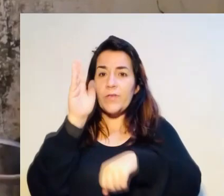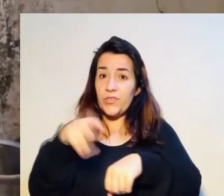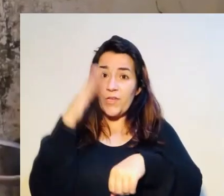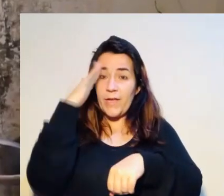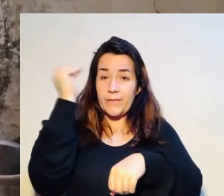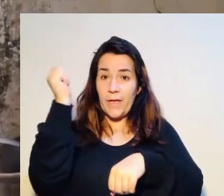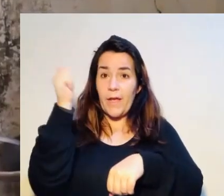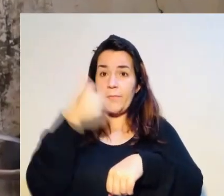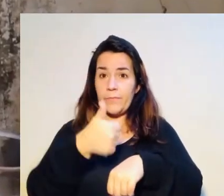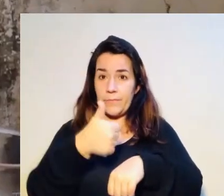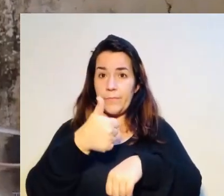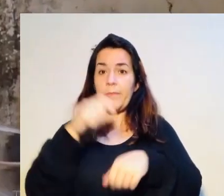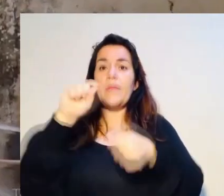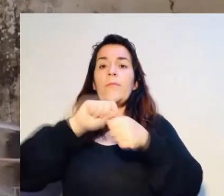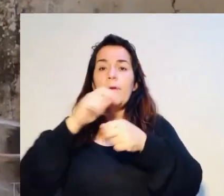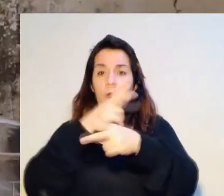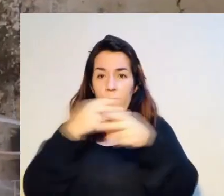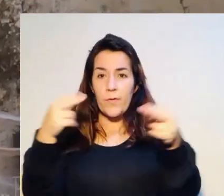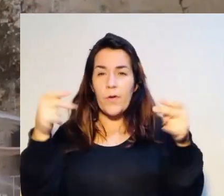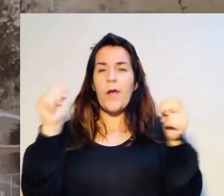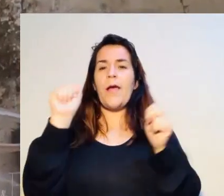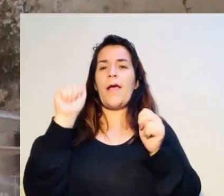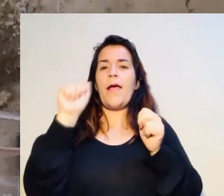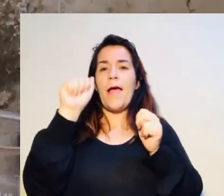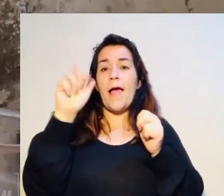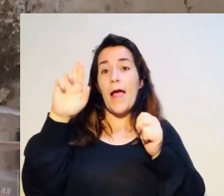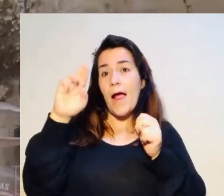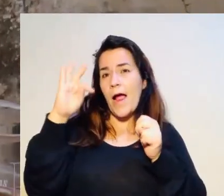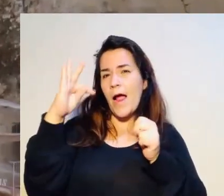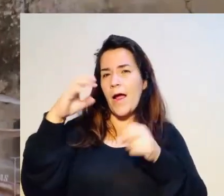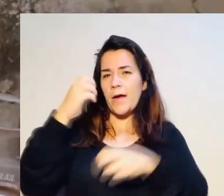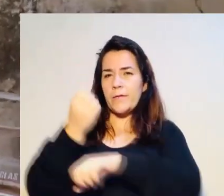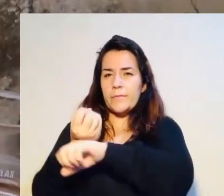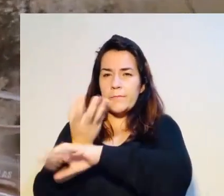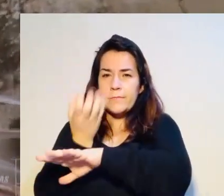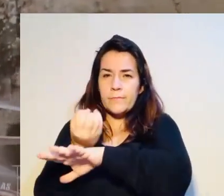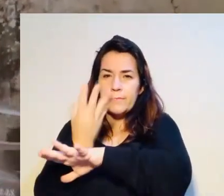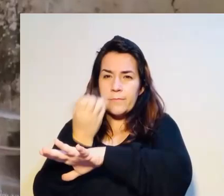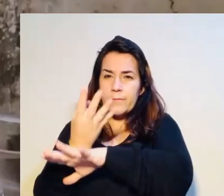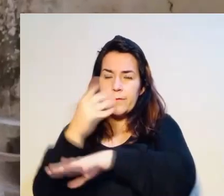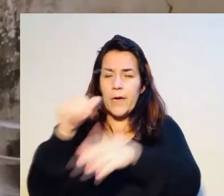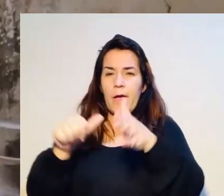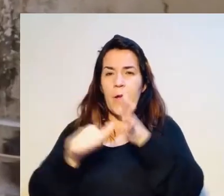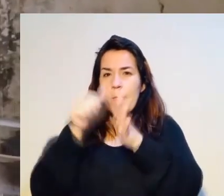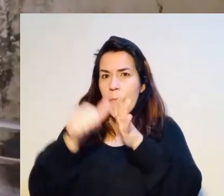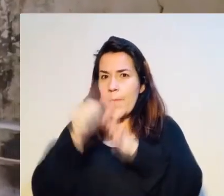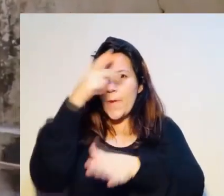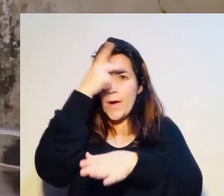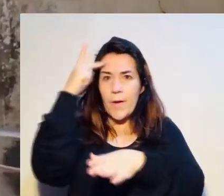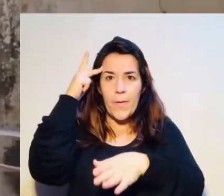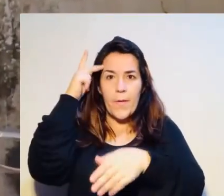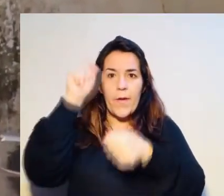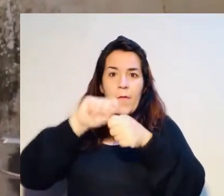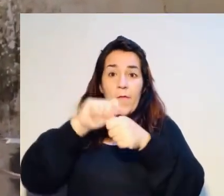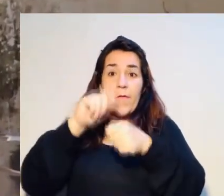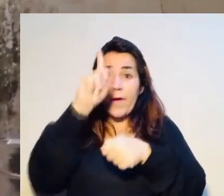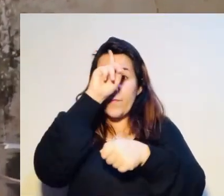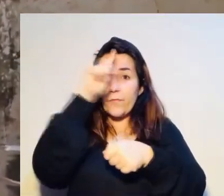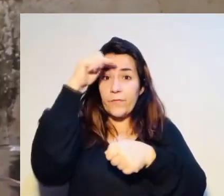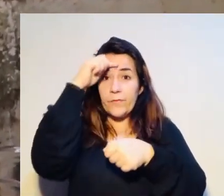conversando, vocês já sabem. É algo muito artesanal. Aliás, os primeiros boticários, os